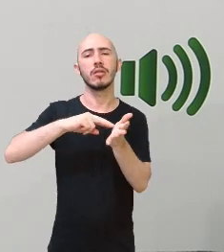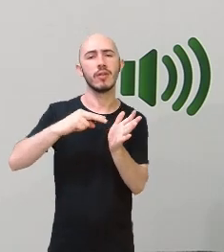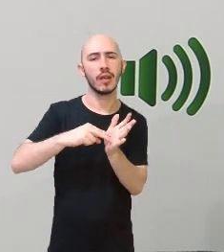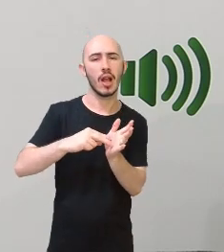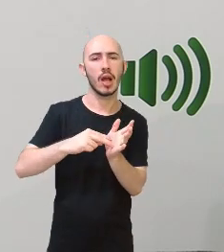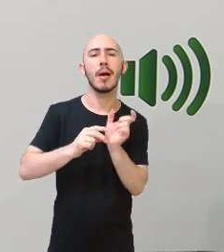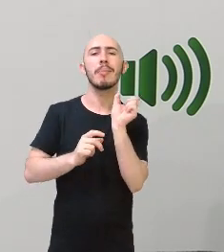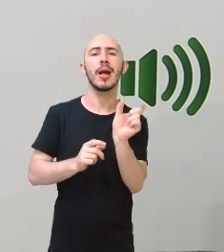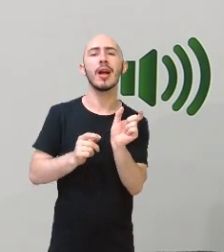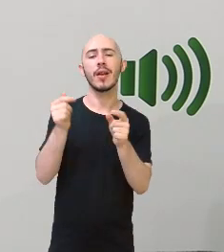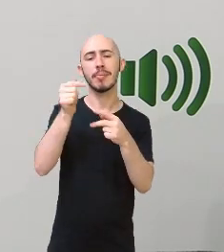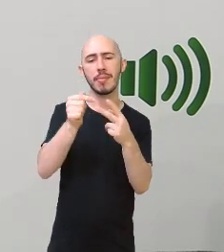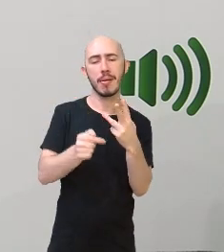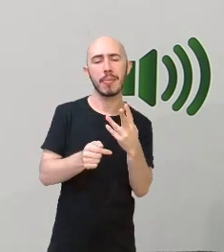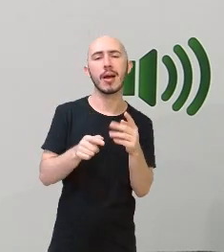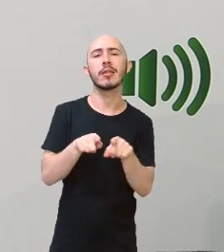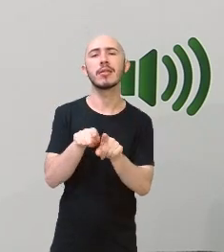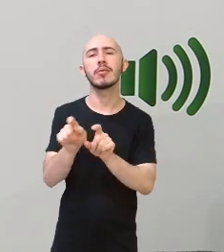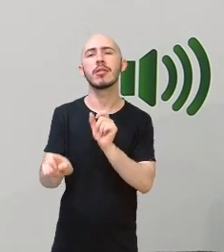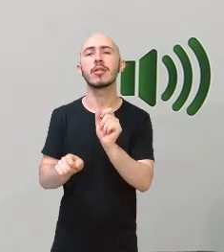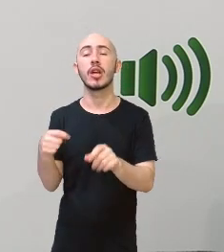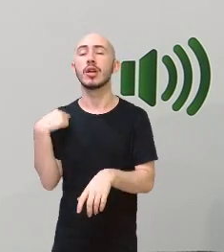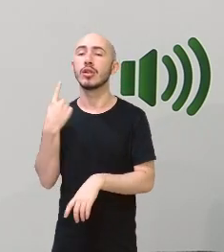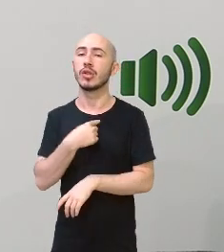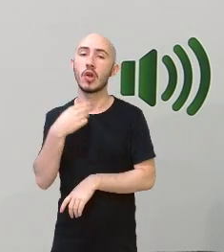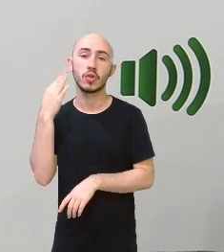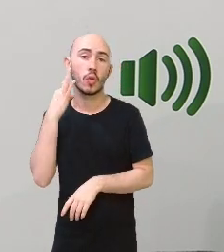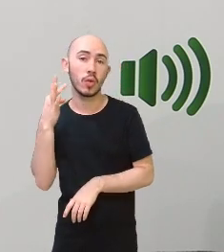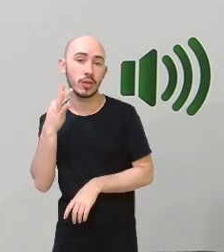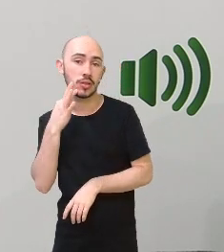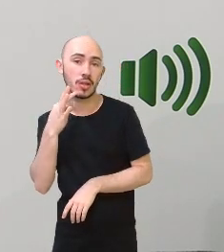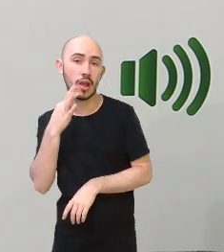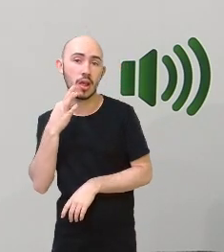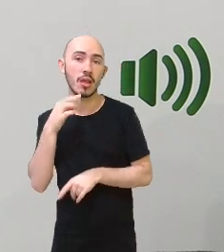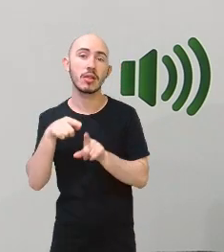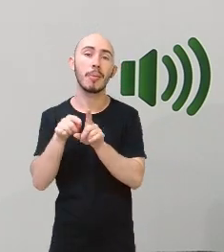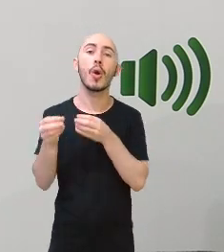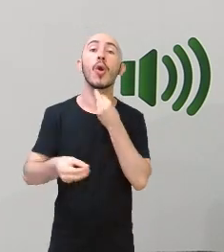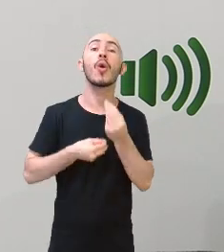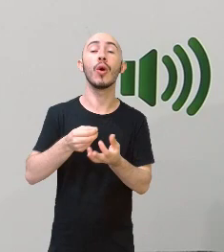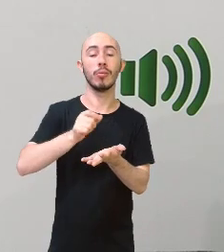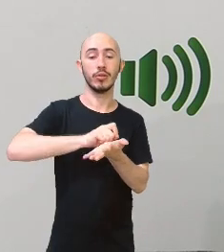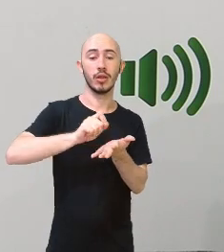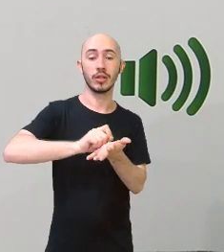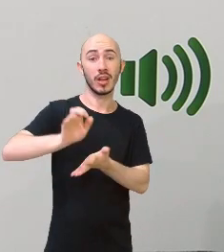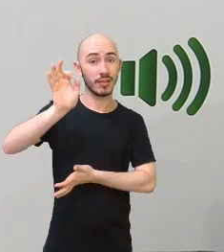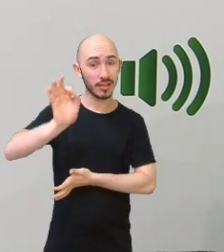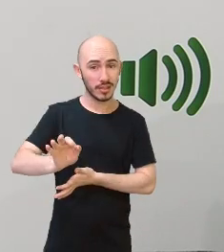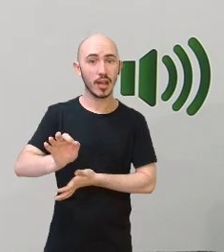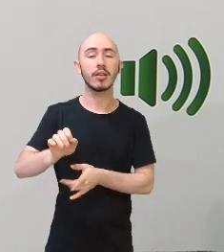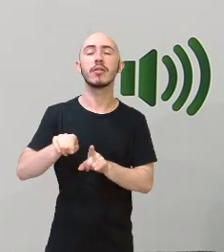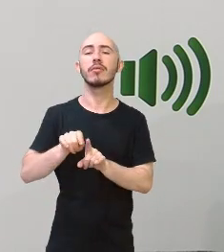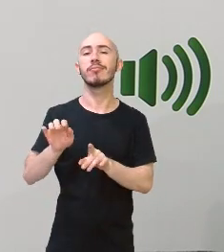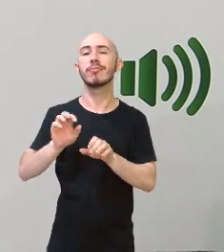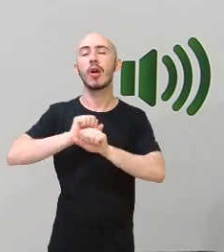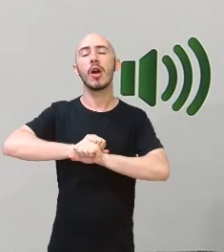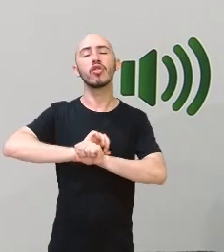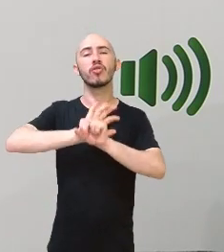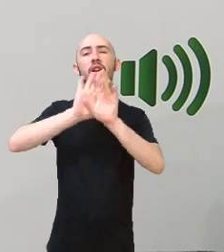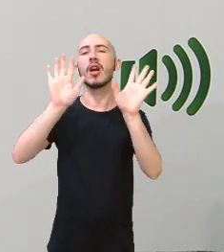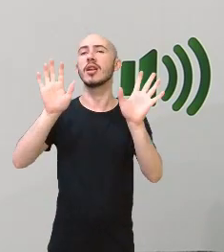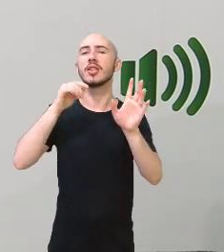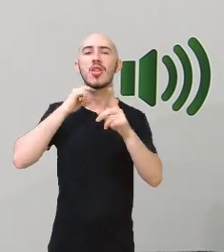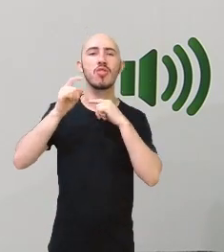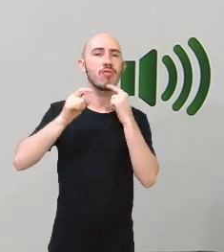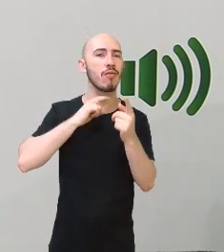dessas palavras, ver a forma, para que a gente possa conhecer a forma da escrita correta, né? E assim esclarecer